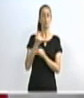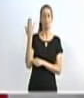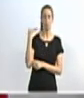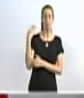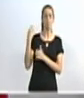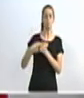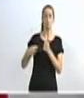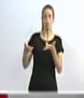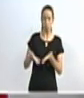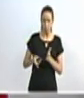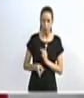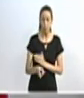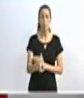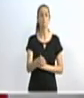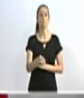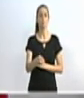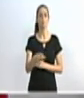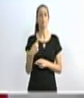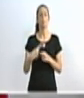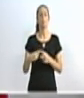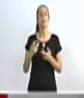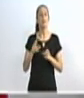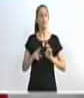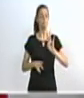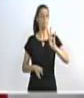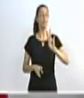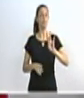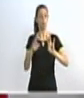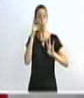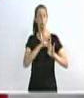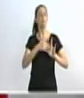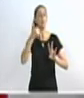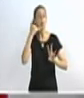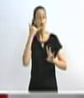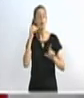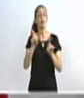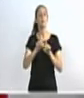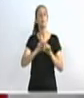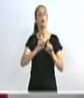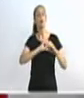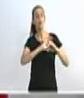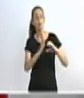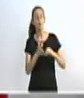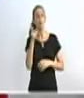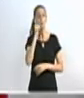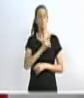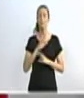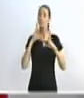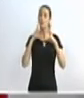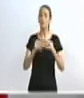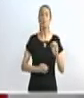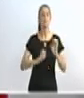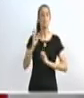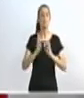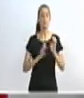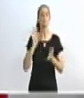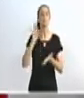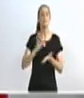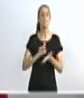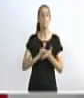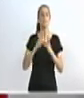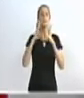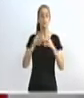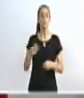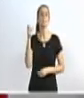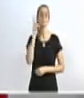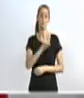que a Vivo não seja morto, para que a Claro não seja escuro, para que a Oi não seja tchau, e que a TIM possa ter aquele barulhinho de